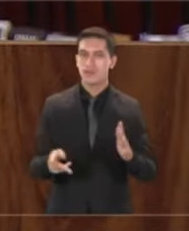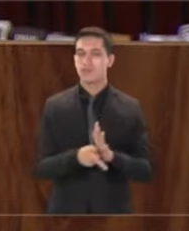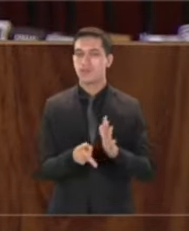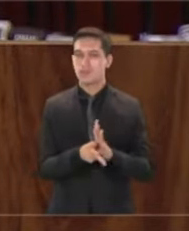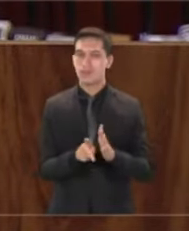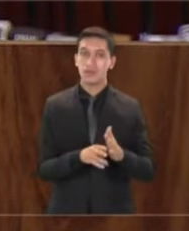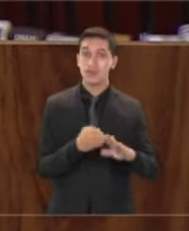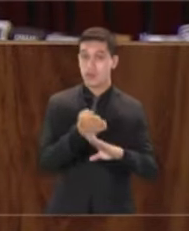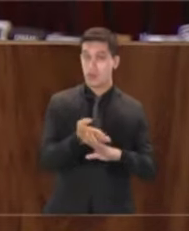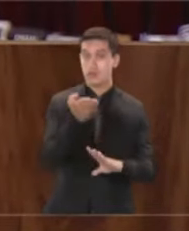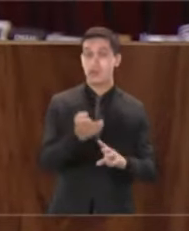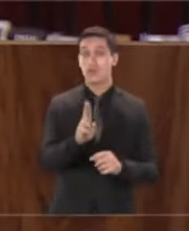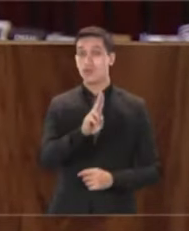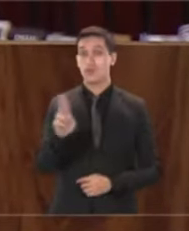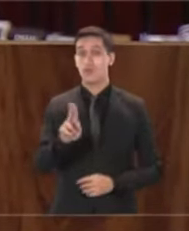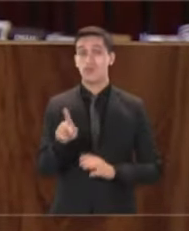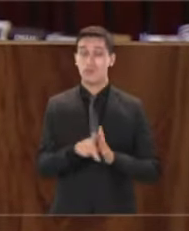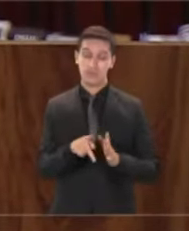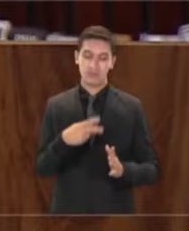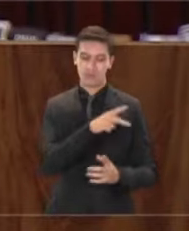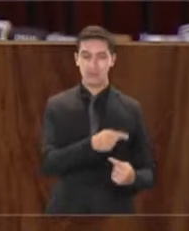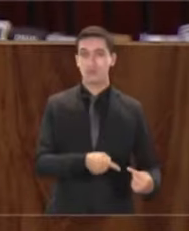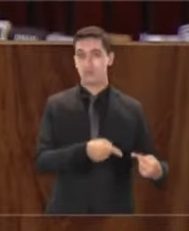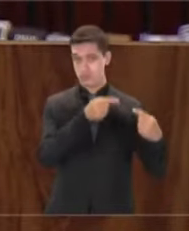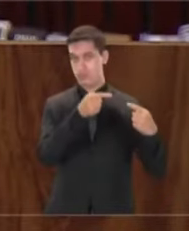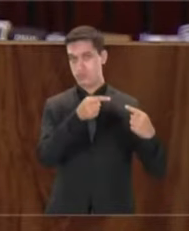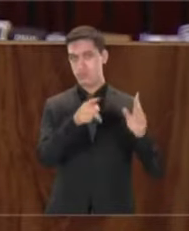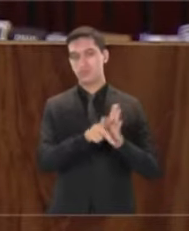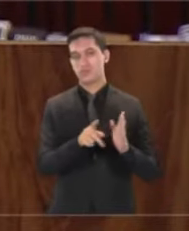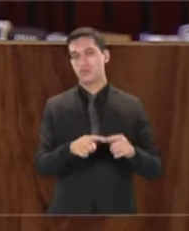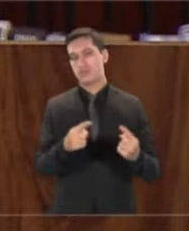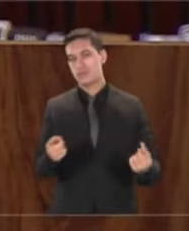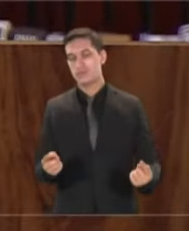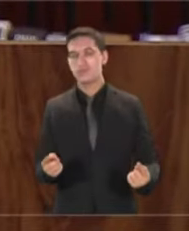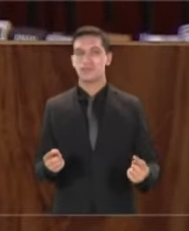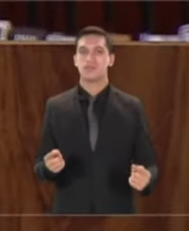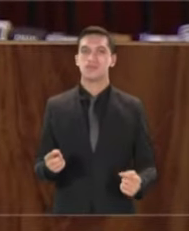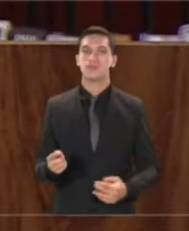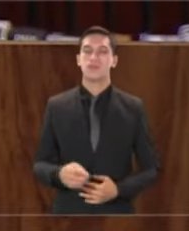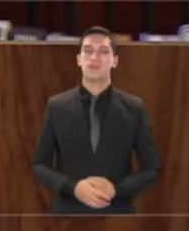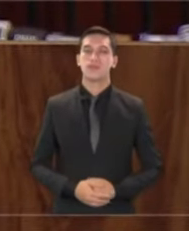apropriação desse nome pelo oponente para